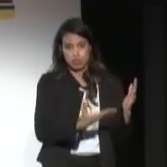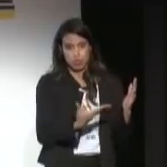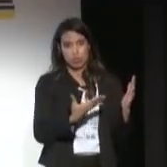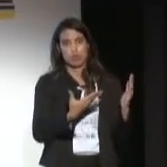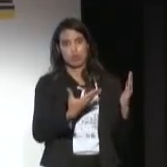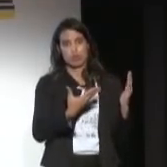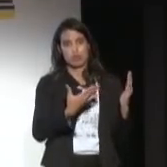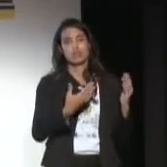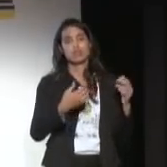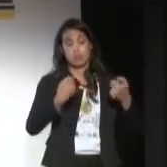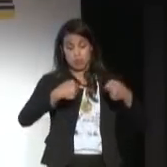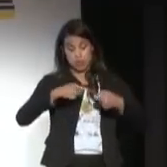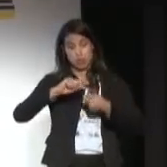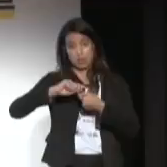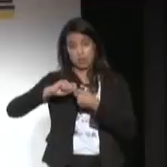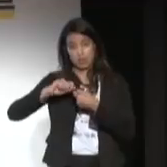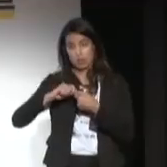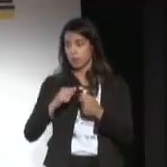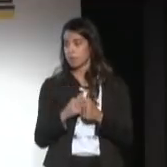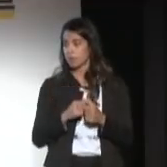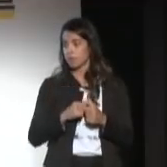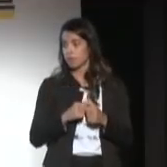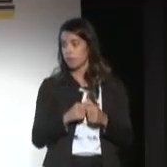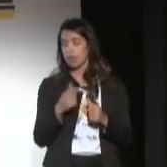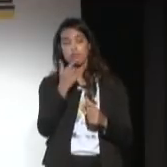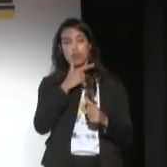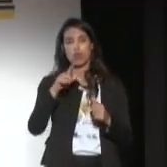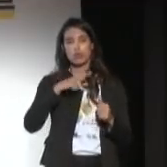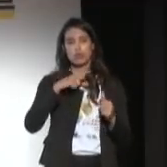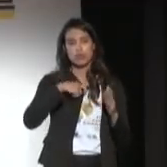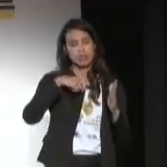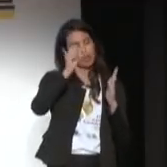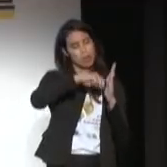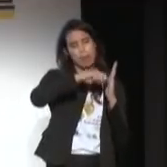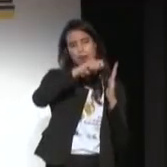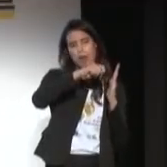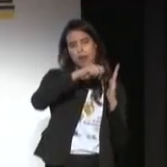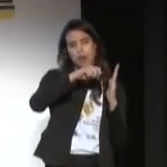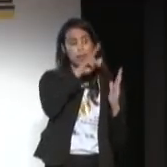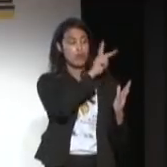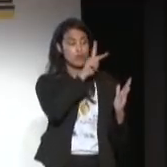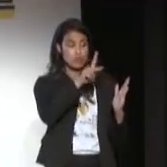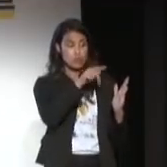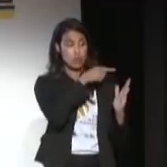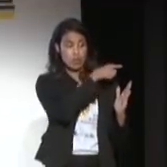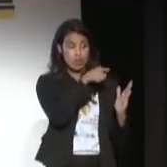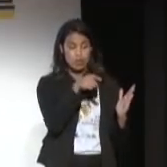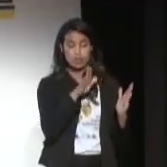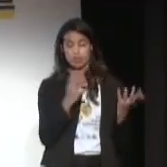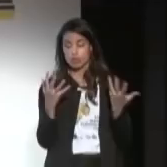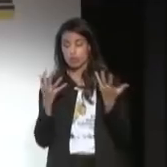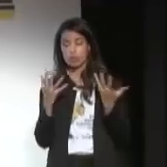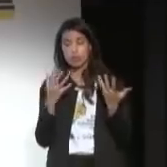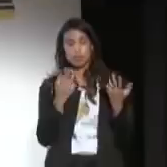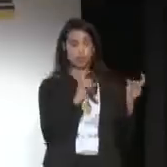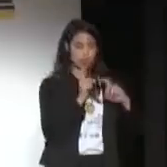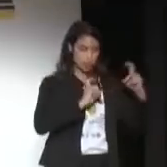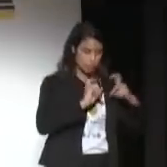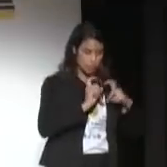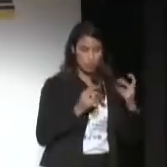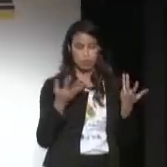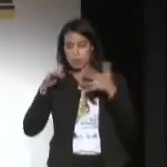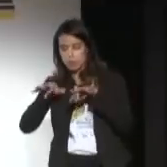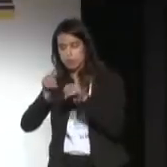em março. E aqui eu tenho uma marquinha de quais são os professores que estão conseguindo implementar aquilo que nós discutimos.